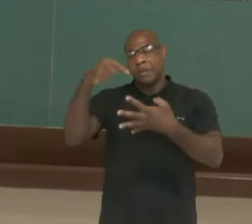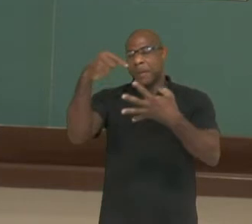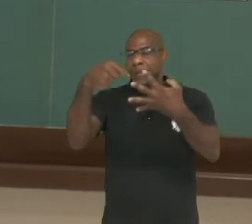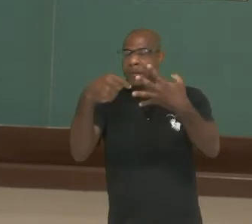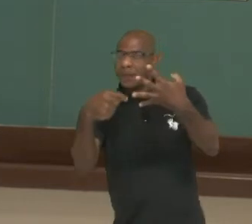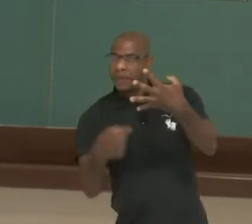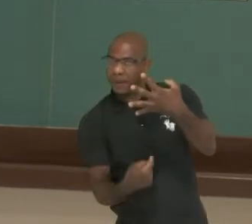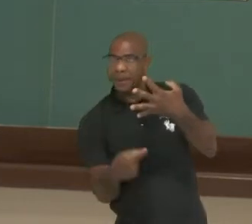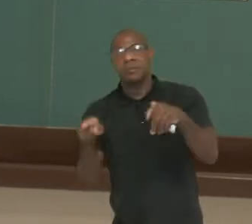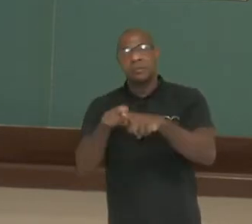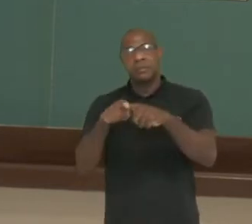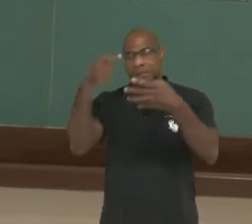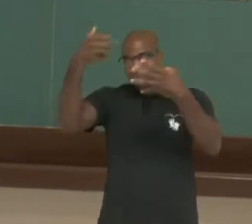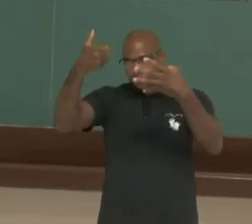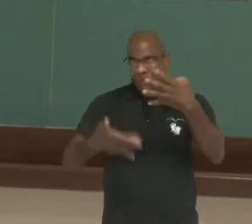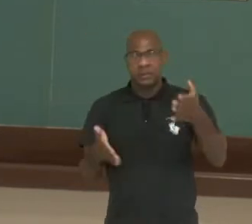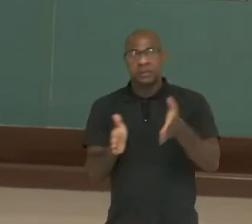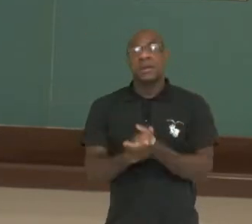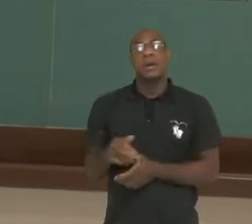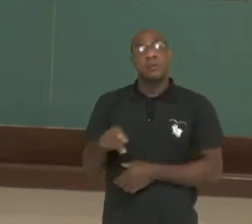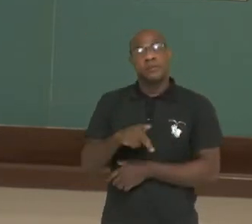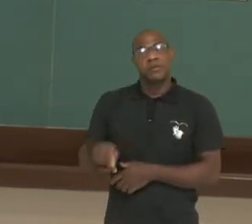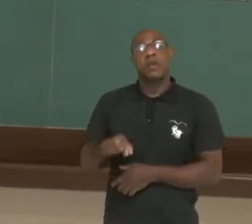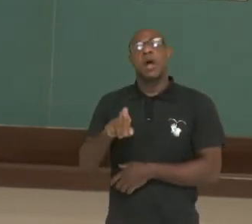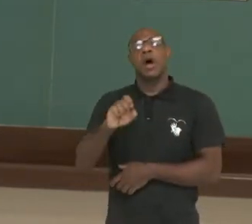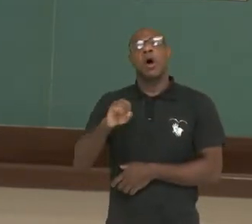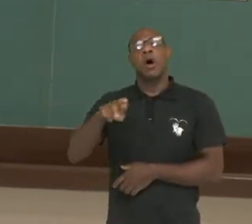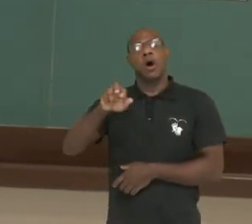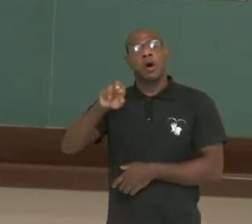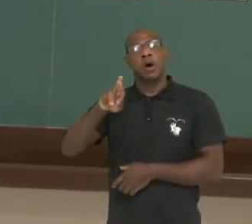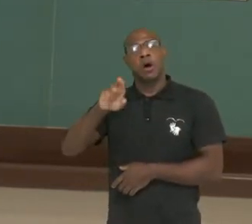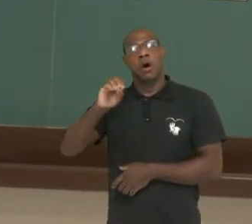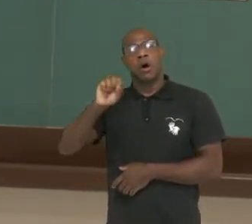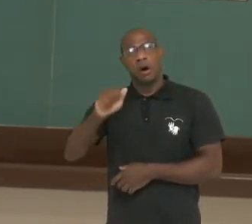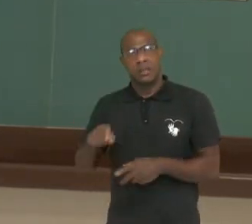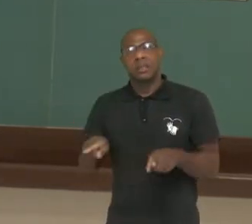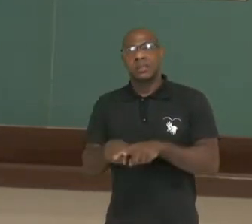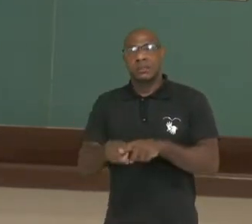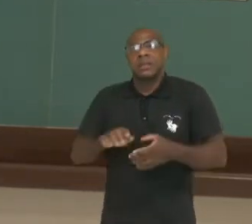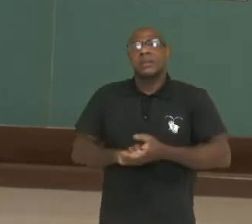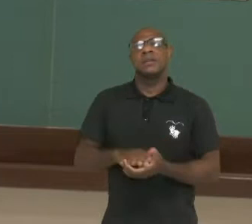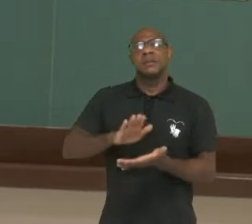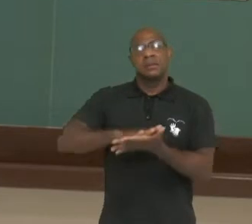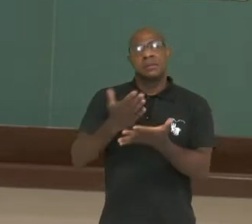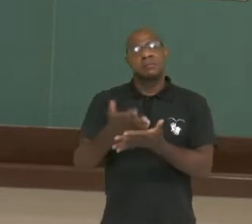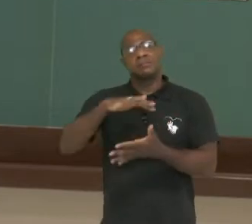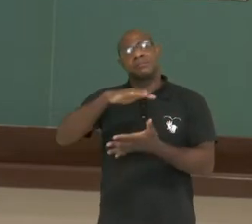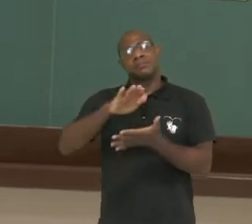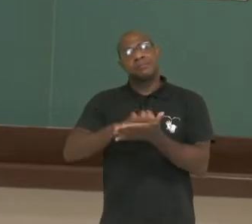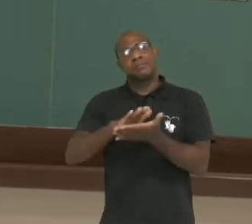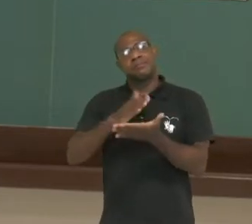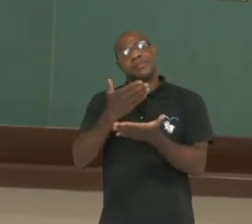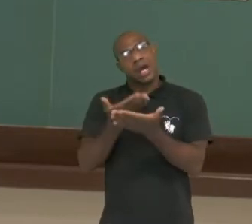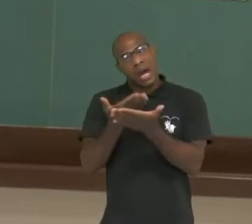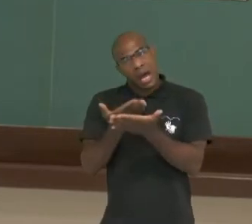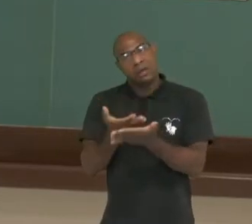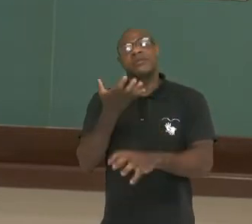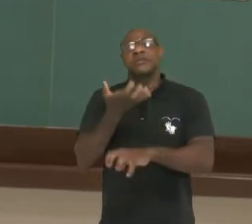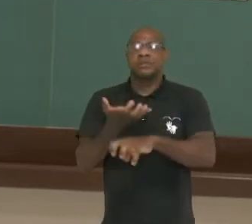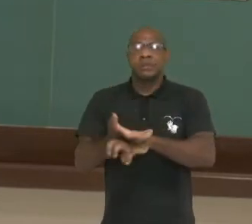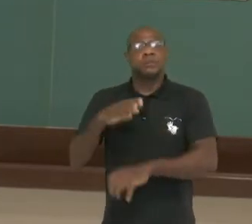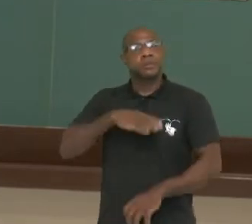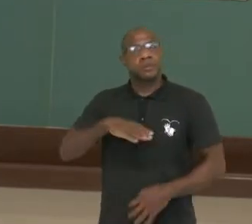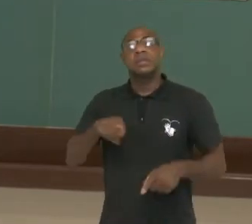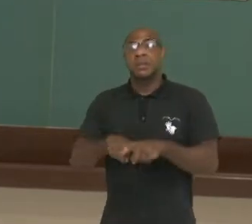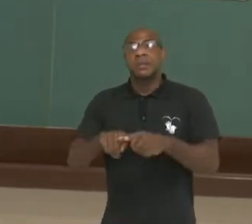composicionais do artigo de opinião. Eu sou a professora Rosa Helena Bueno, estou aqui ministrando as aulas do 7º ano de língua portuguesa. Estou aqui